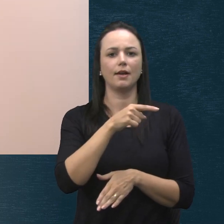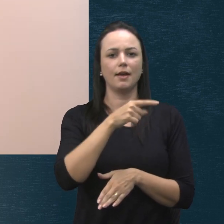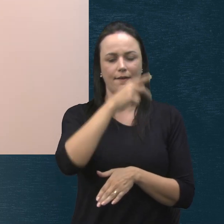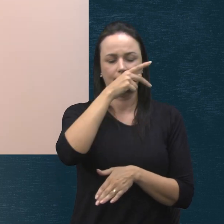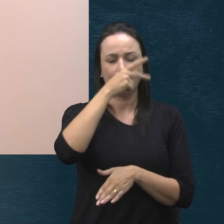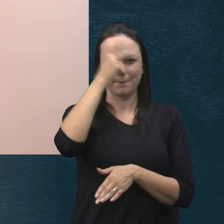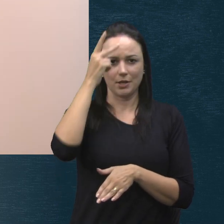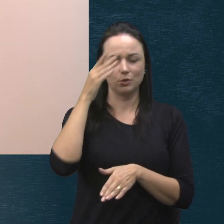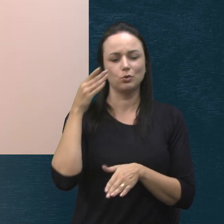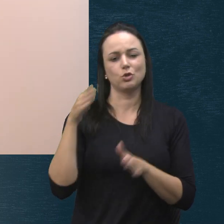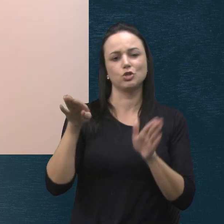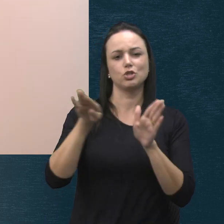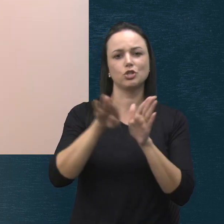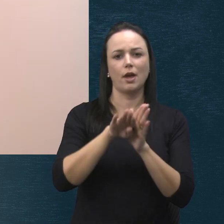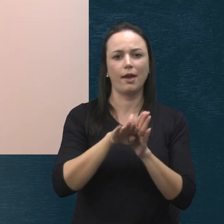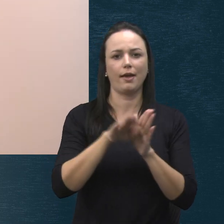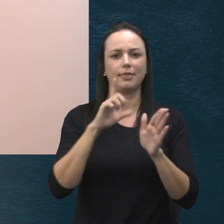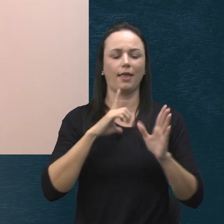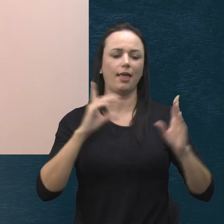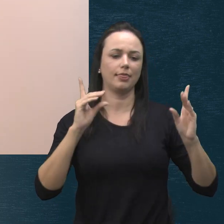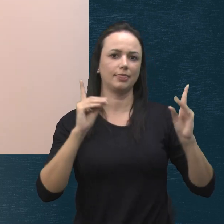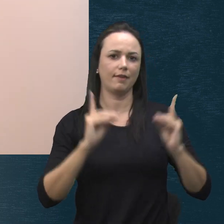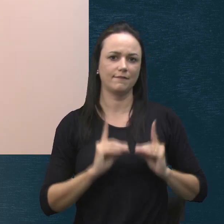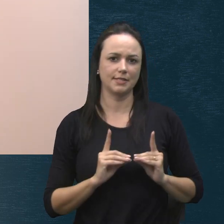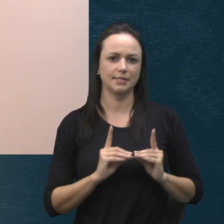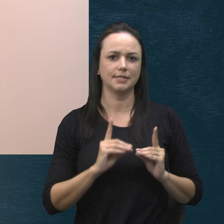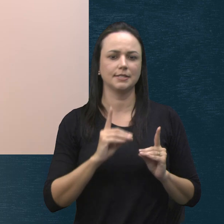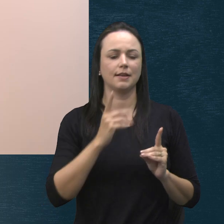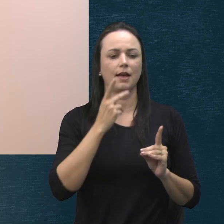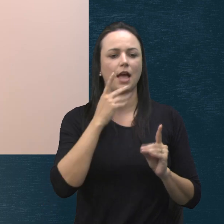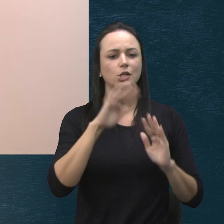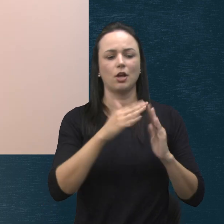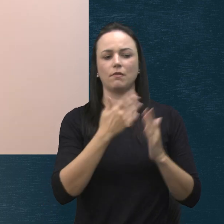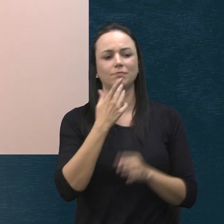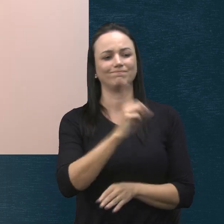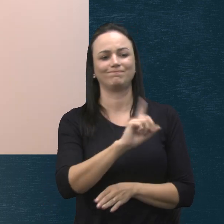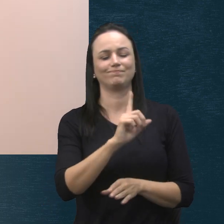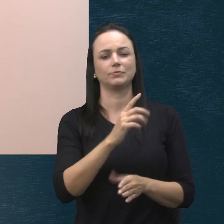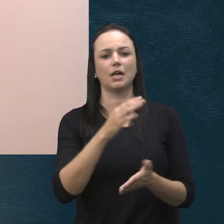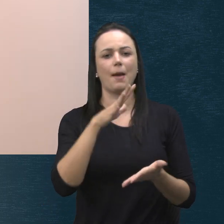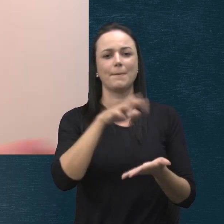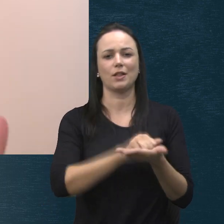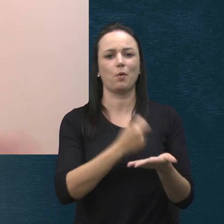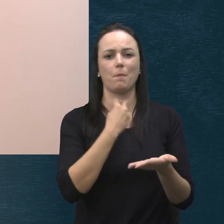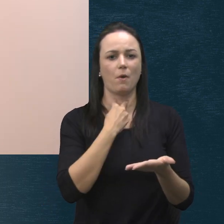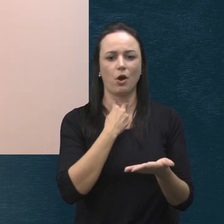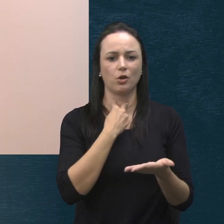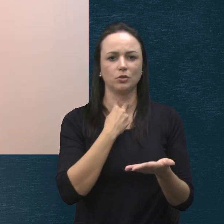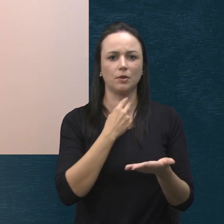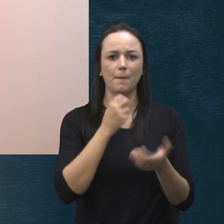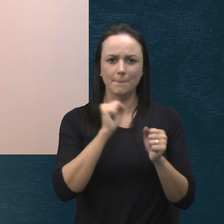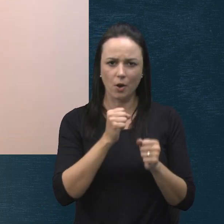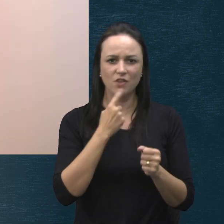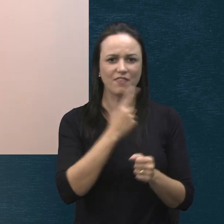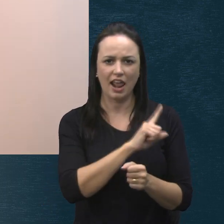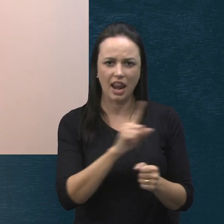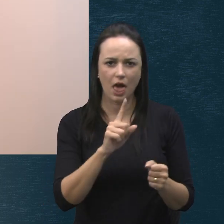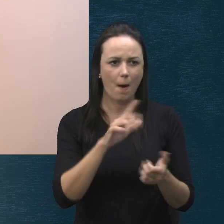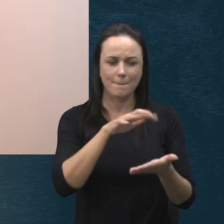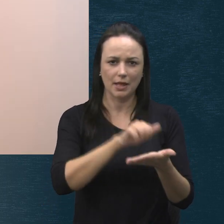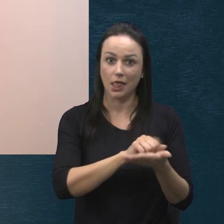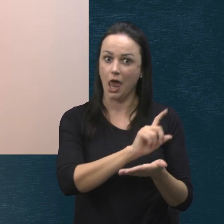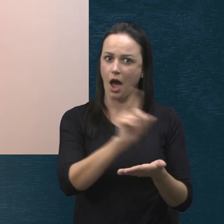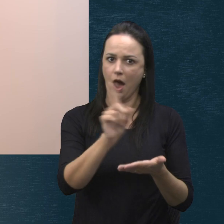deficiência lá, que os pais vão lá e falam que tem deficiência, eles negam a matrícula. Isso é muito comum. Pode negar? Como eu já disse, não. Mais